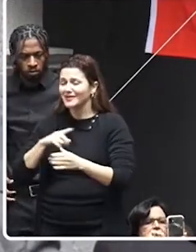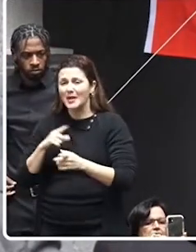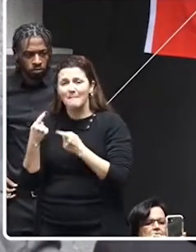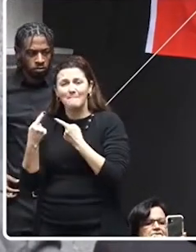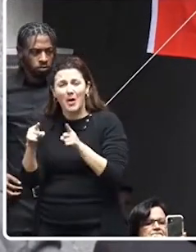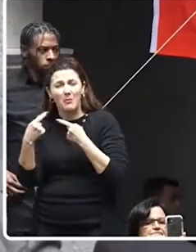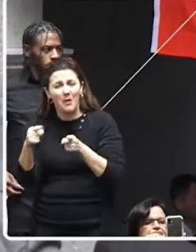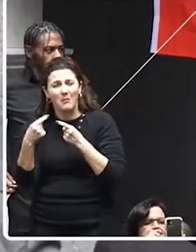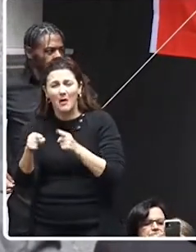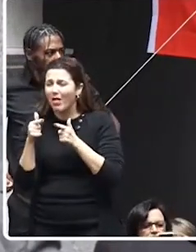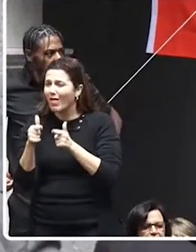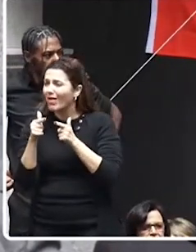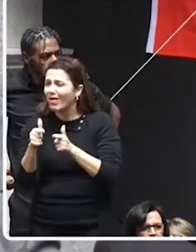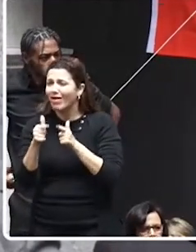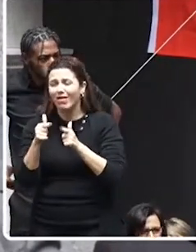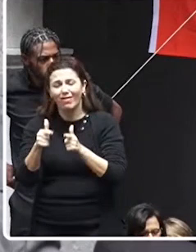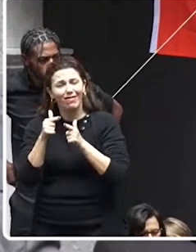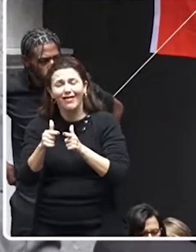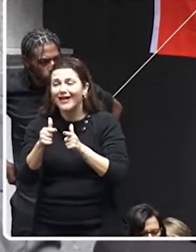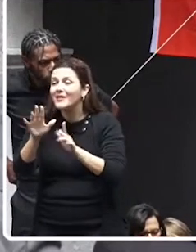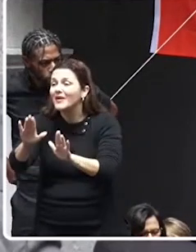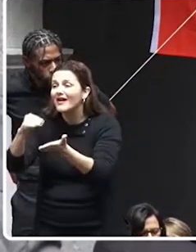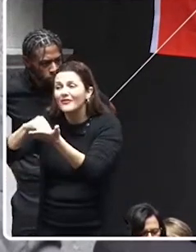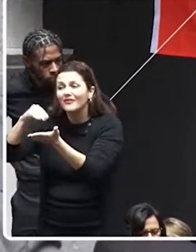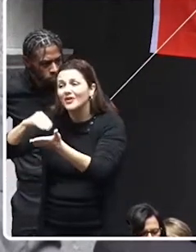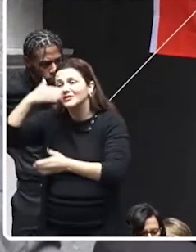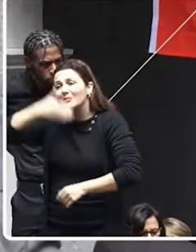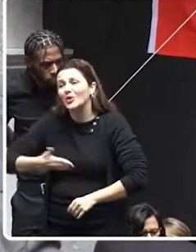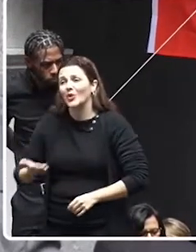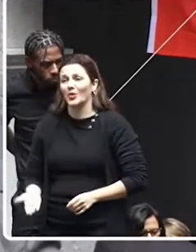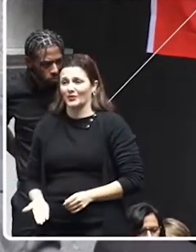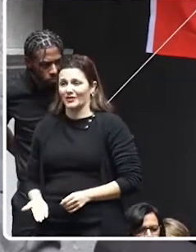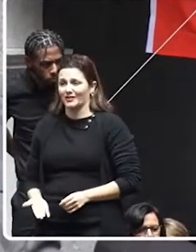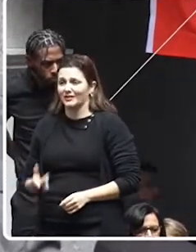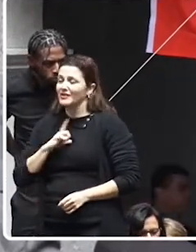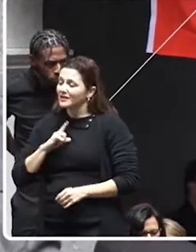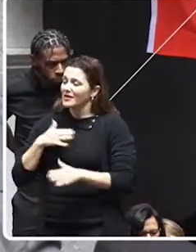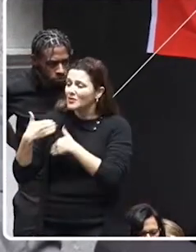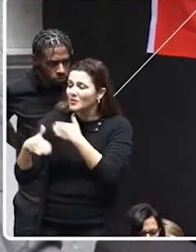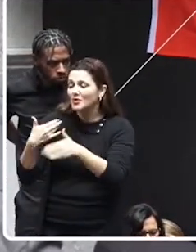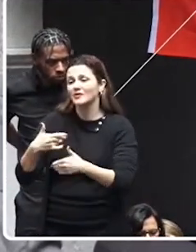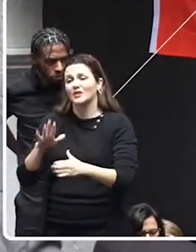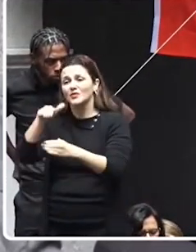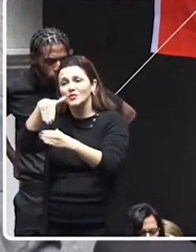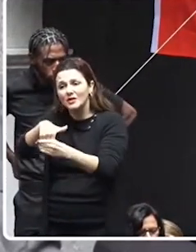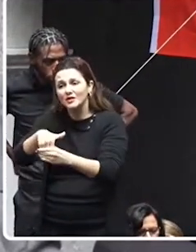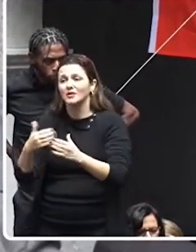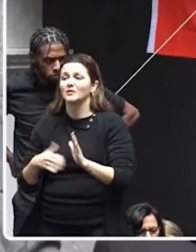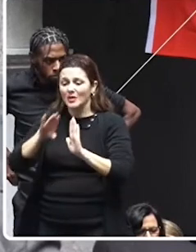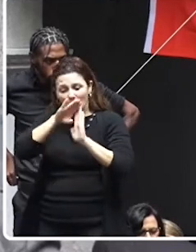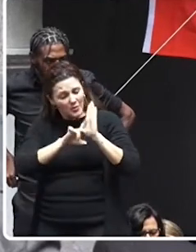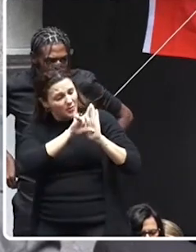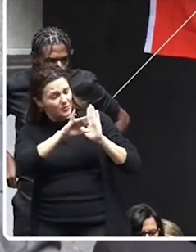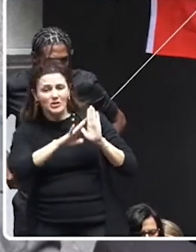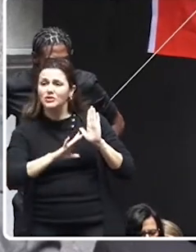e desacompanhados de provas questionam a lisura do processo eleitoral e o Estado Democrático